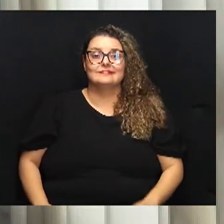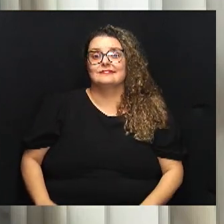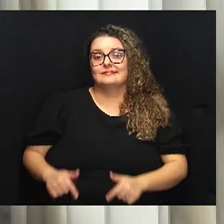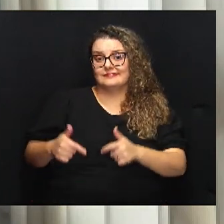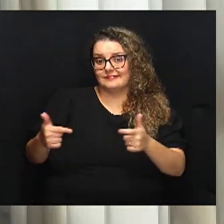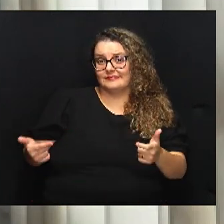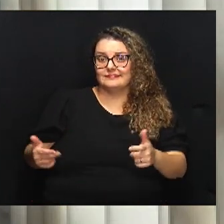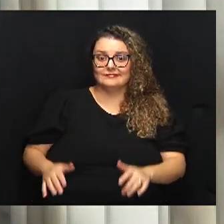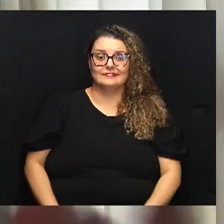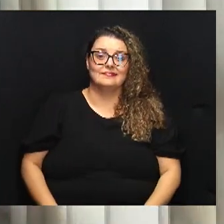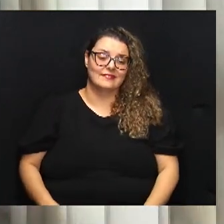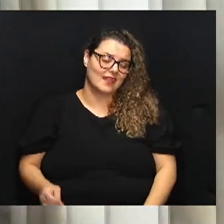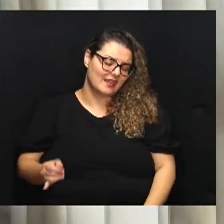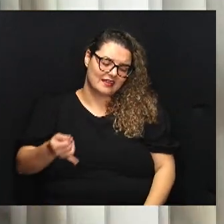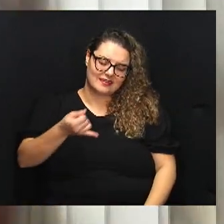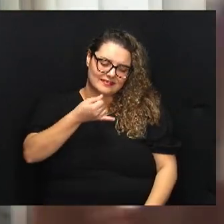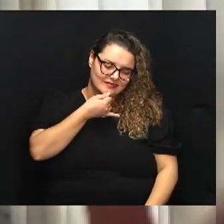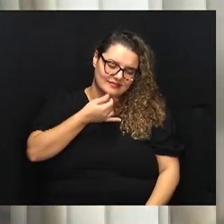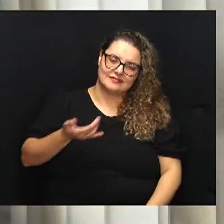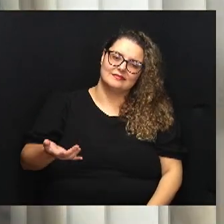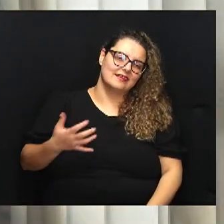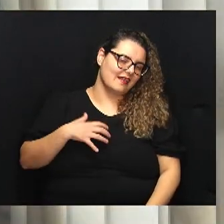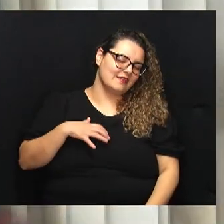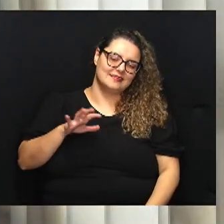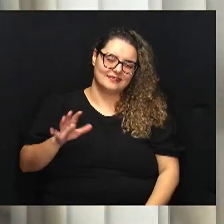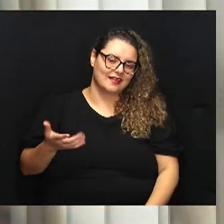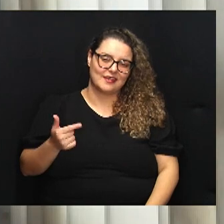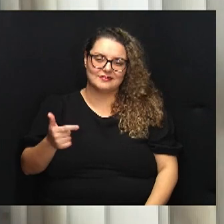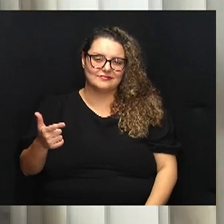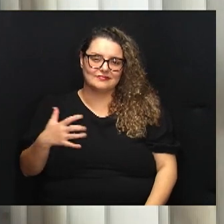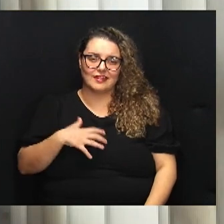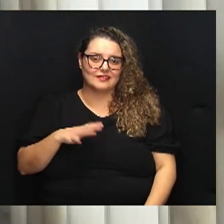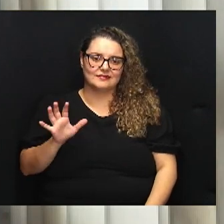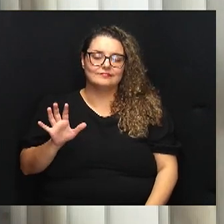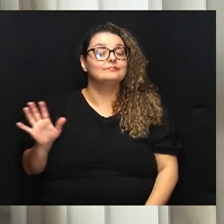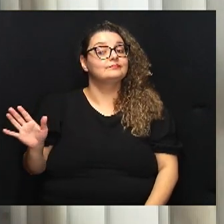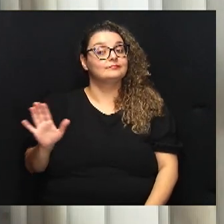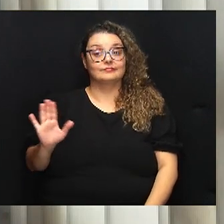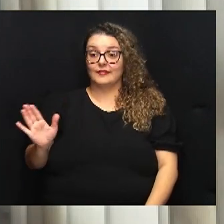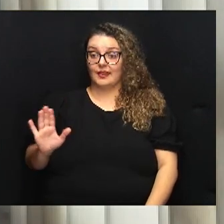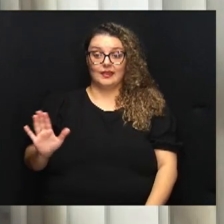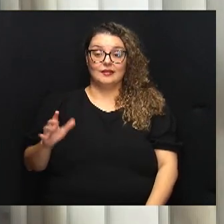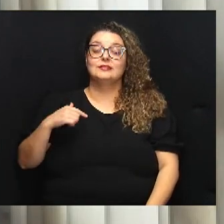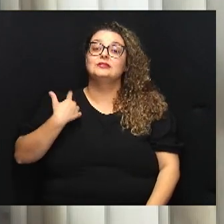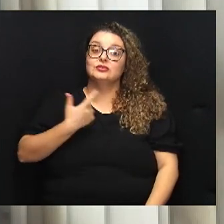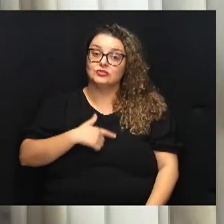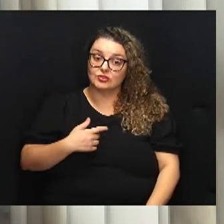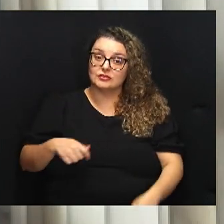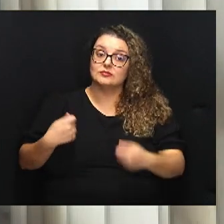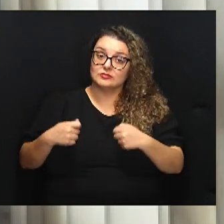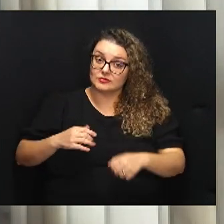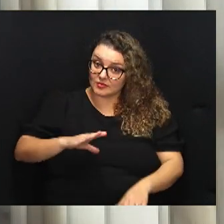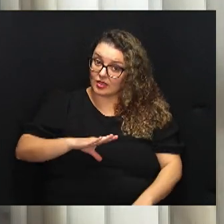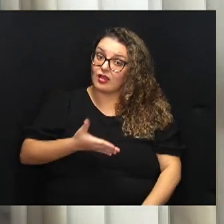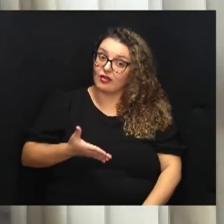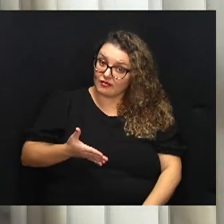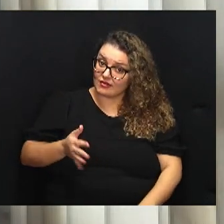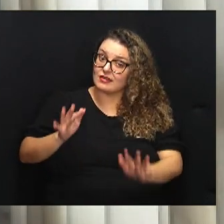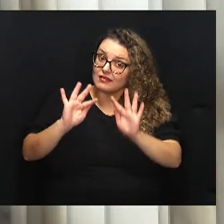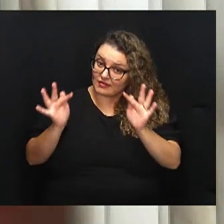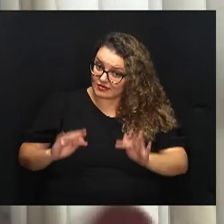eu tô triste, é assim mesmo, não tem jeito. Não, a gente precisa ter a audácia de ser